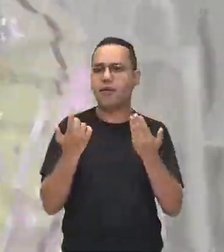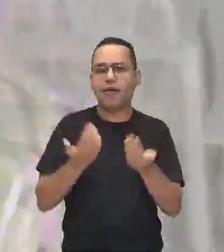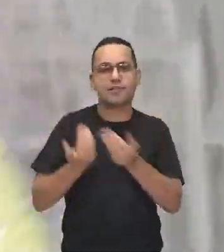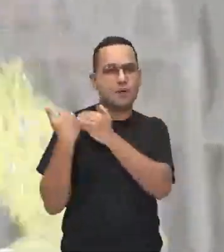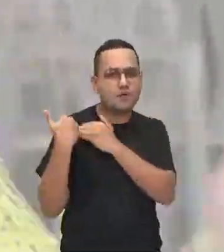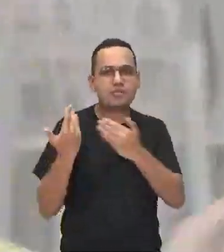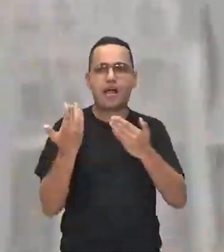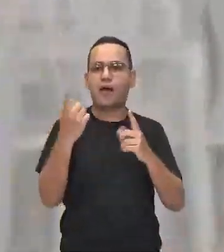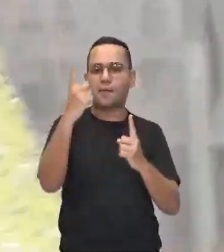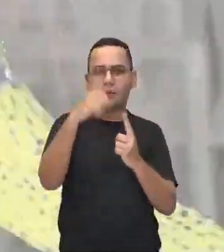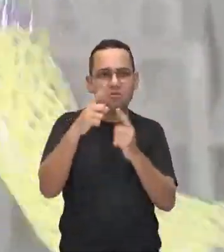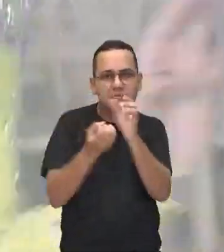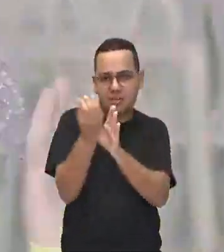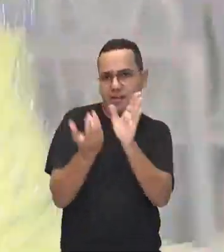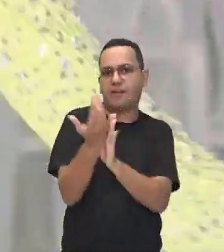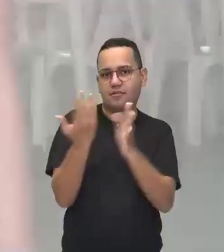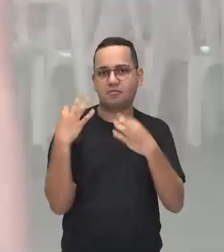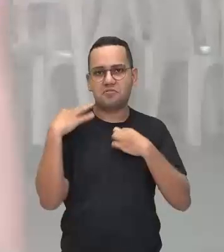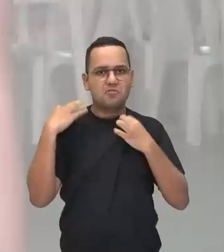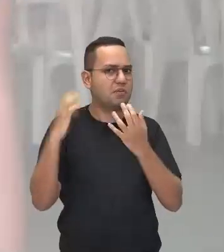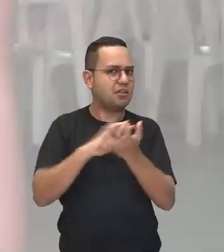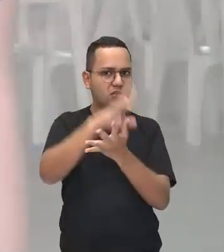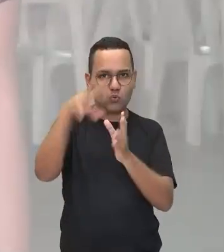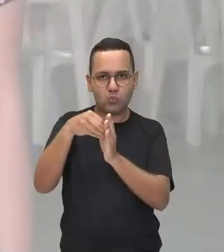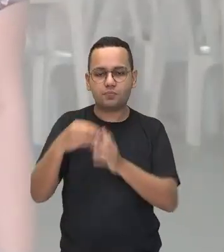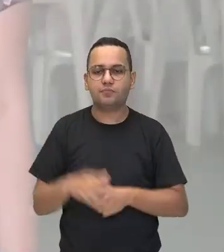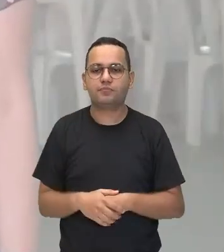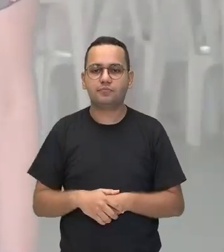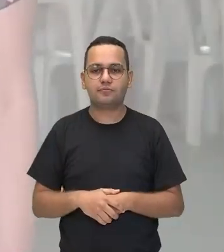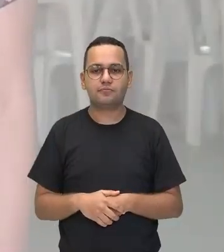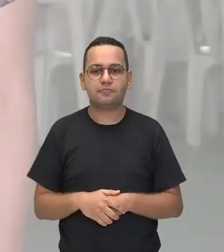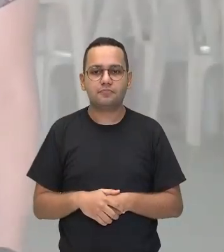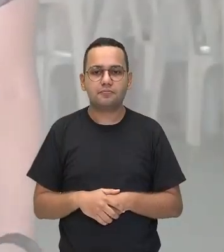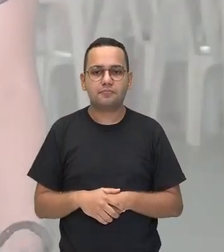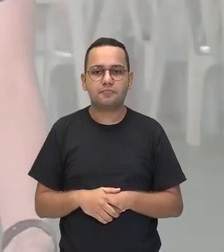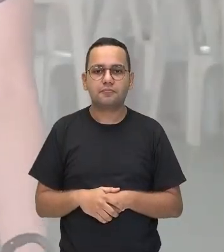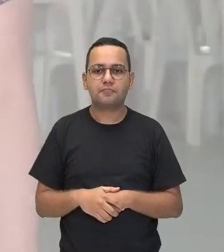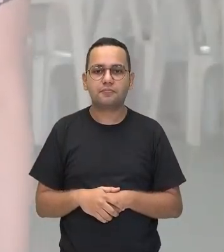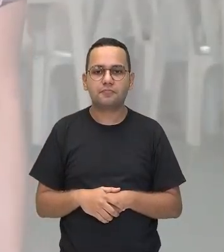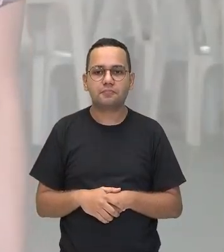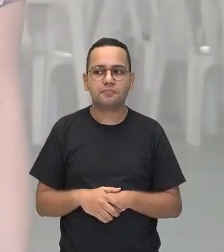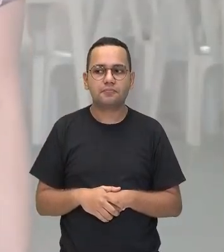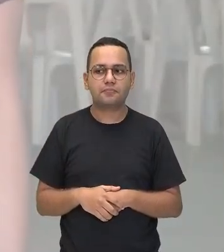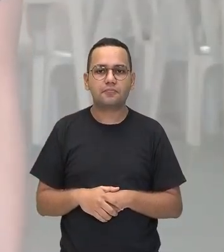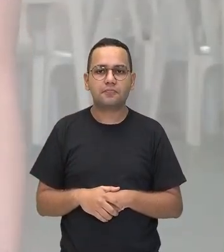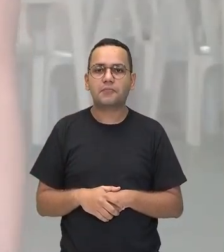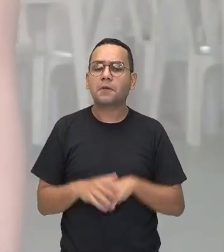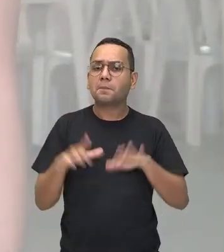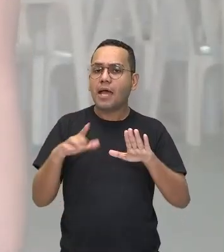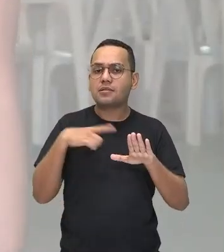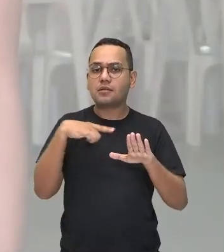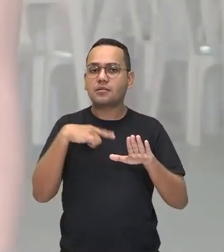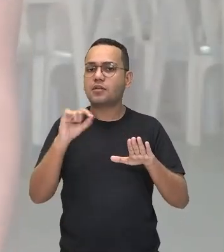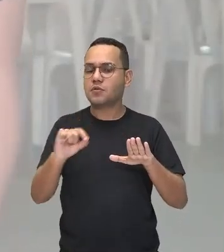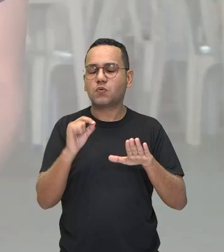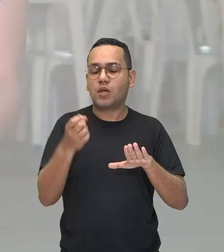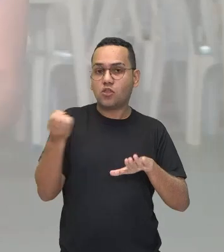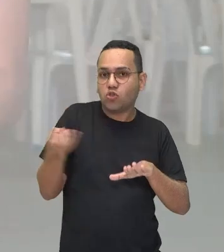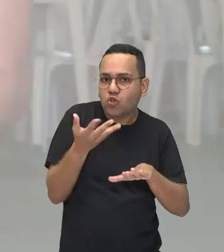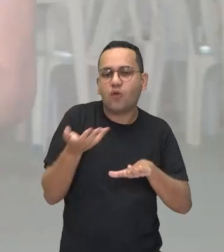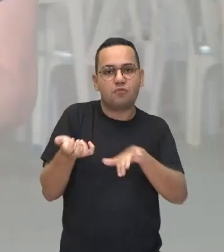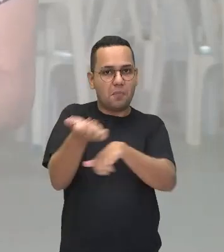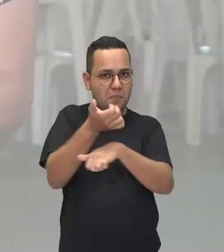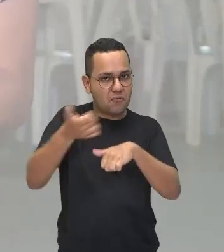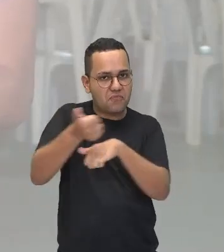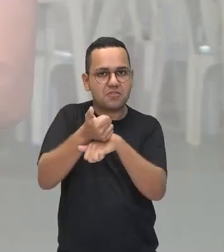e tudo envolvendo isso. E é partindo disso que surge a necessidade de novos profissionais. E